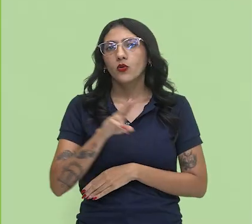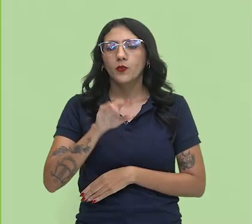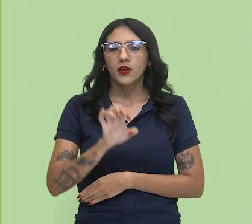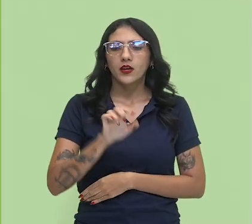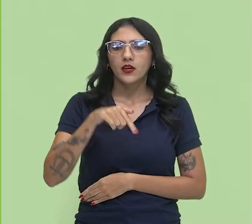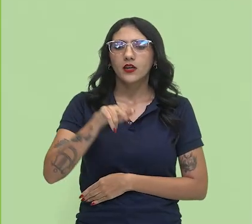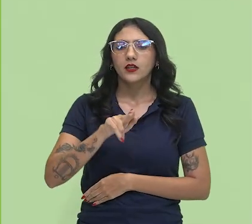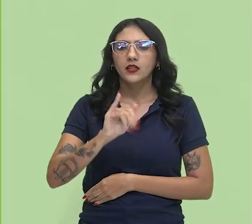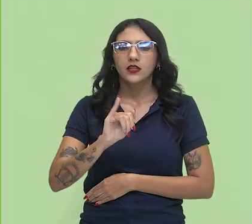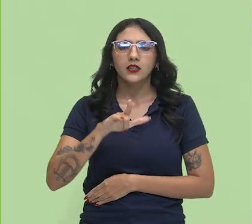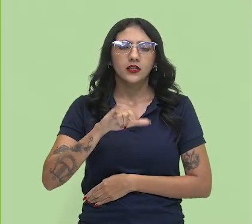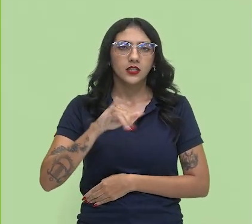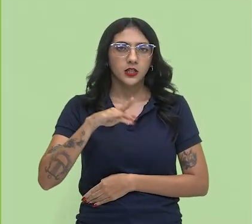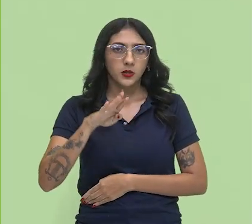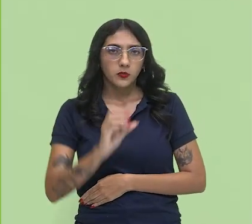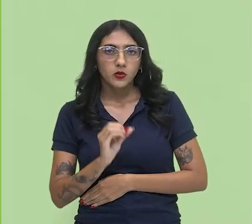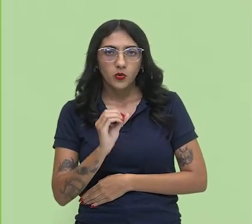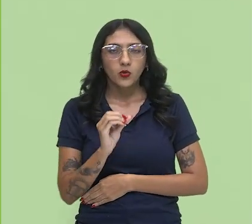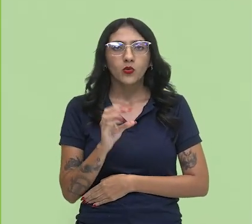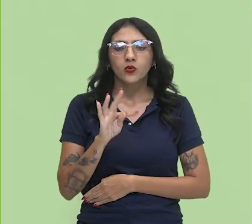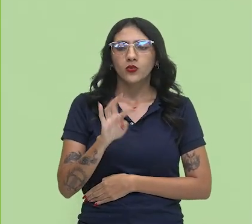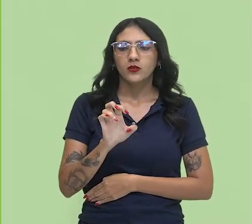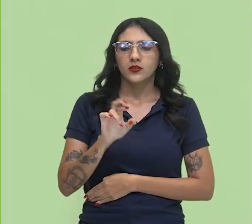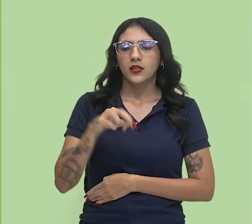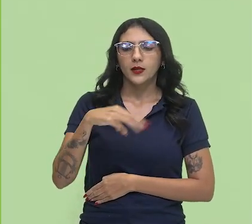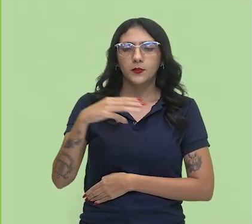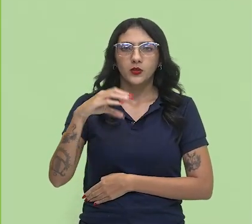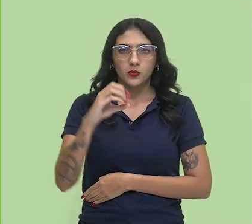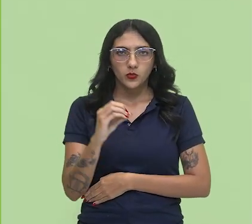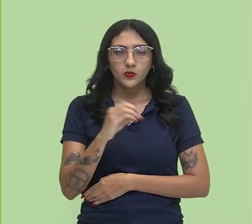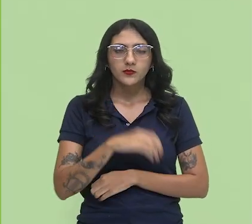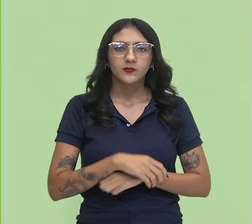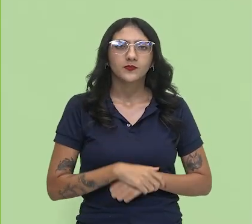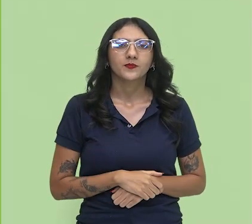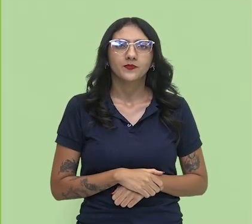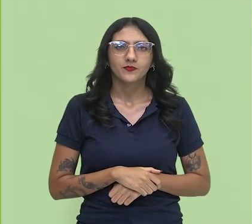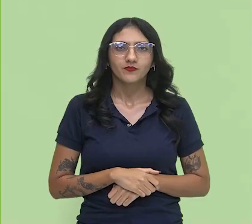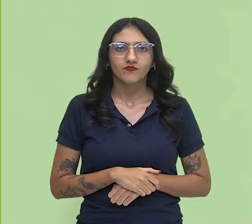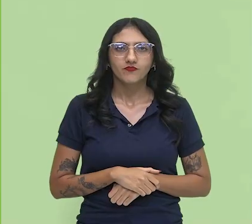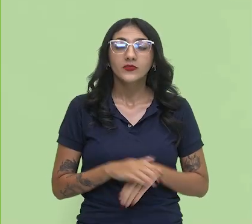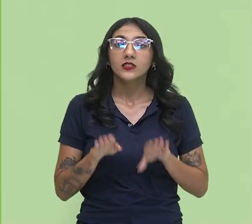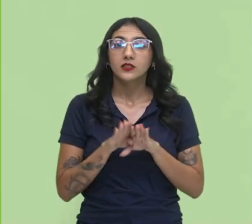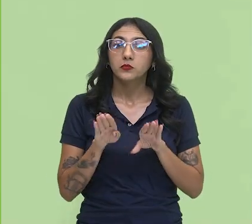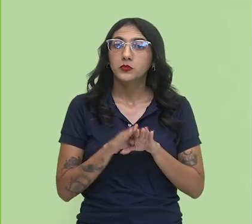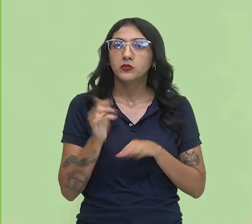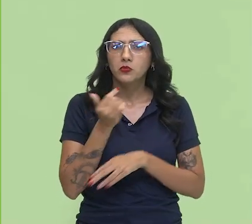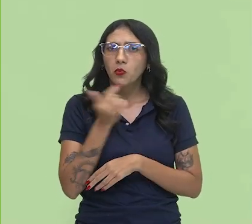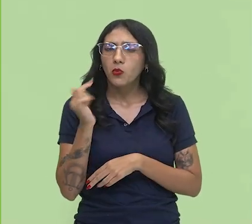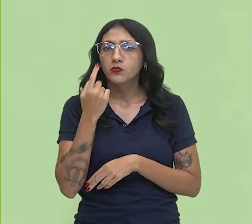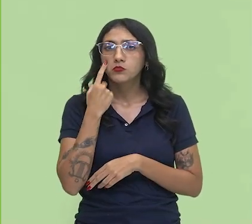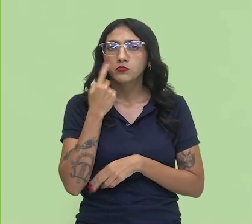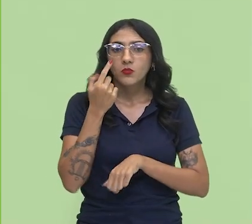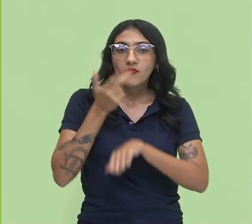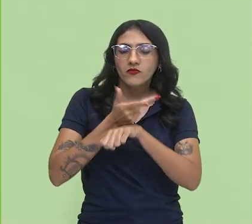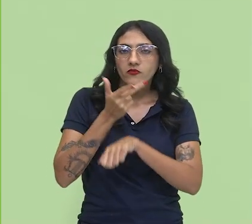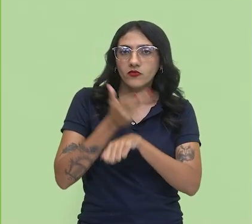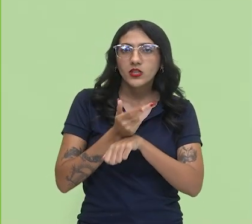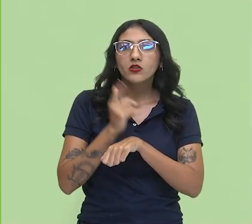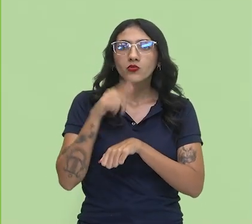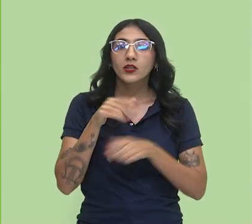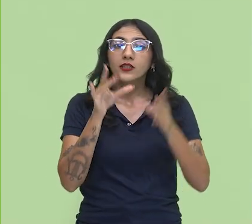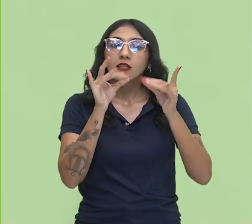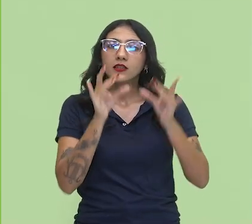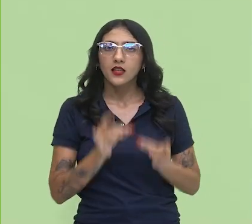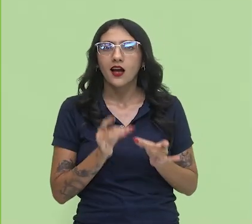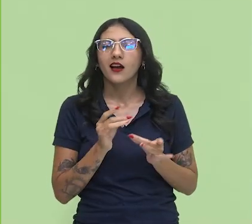equilíbrio térmico. A gente tem também aqui uma pequena animação para mostrar para você, né, exemplificando o equilíbrio